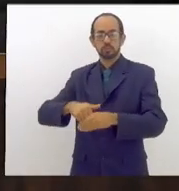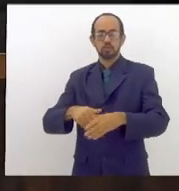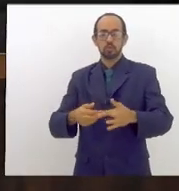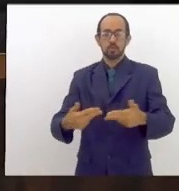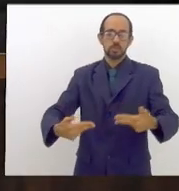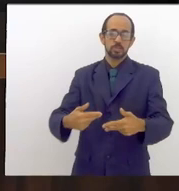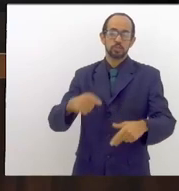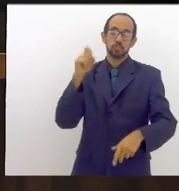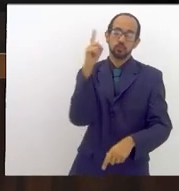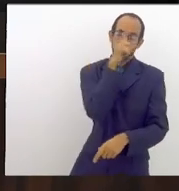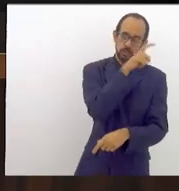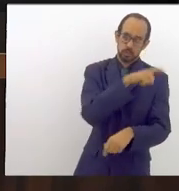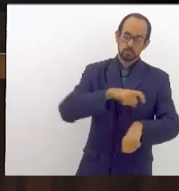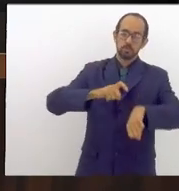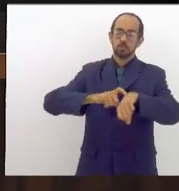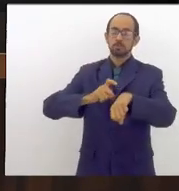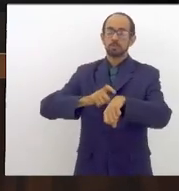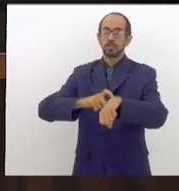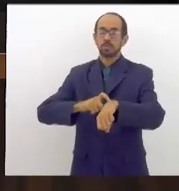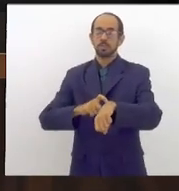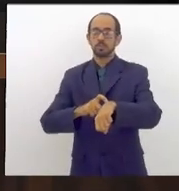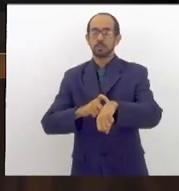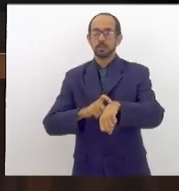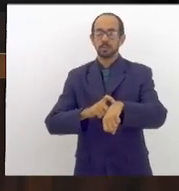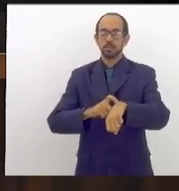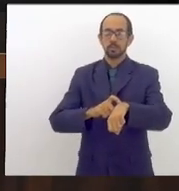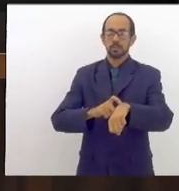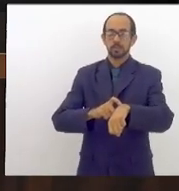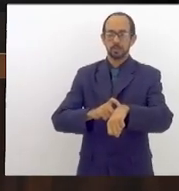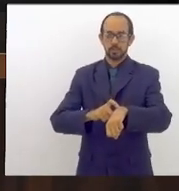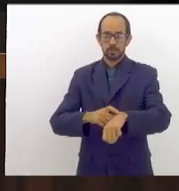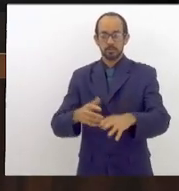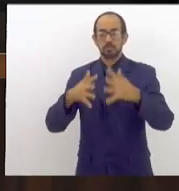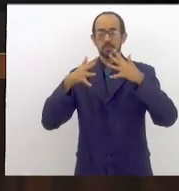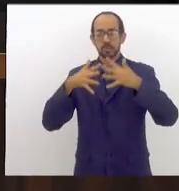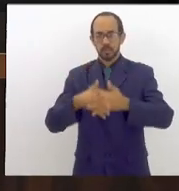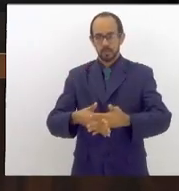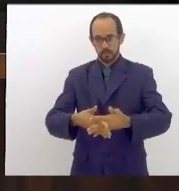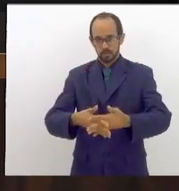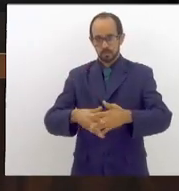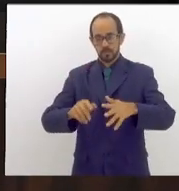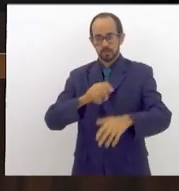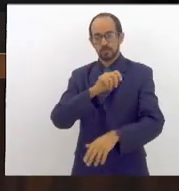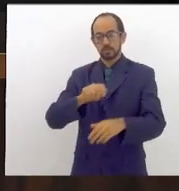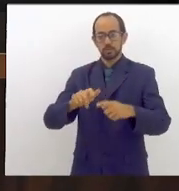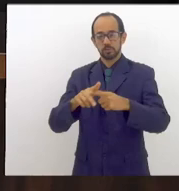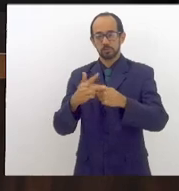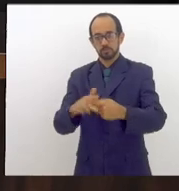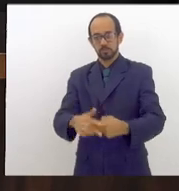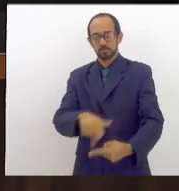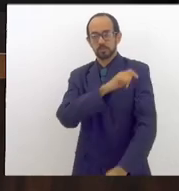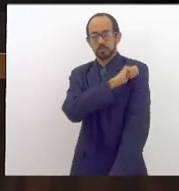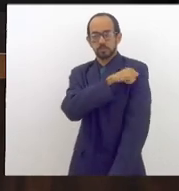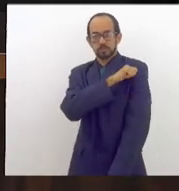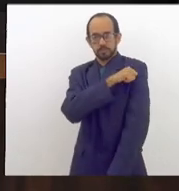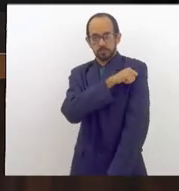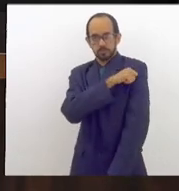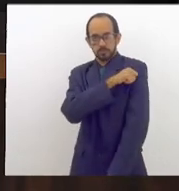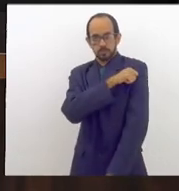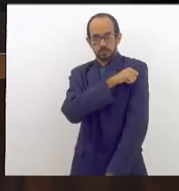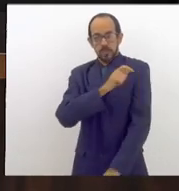exigidas pelo momento de penúria que o estado viveu até aderirmos o regime de recuperação fiscal enfrentamos o impeachment